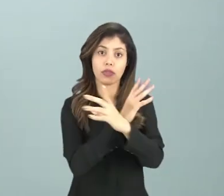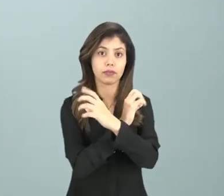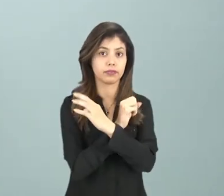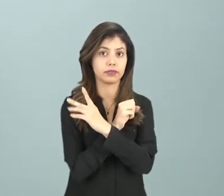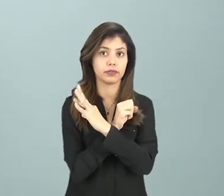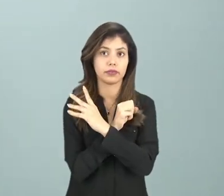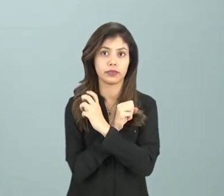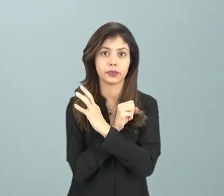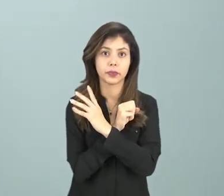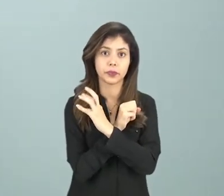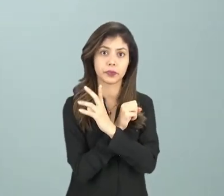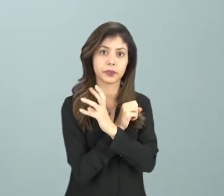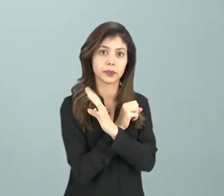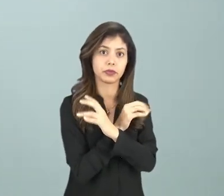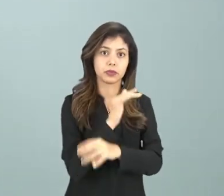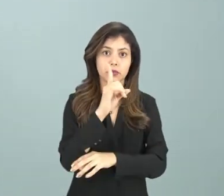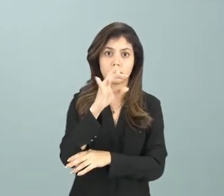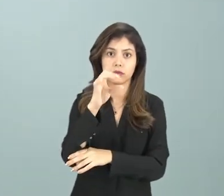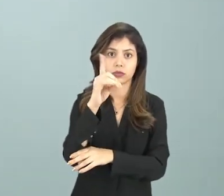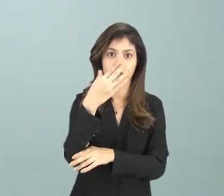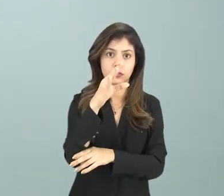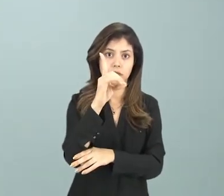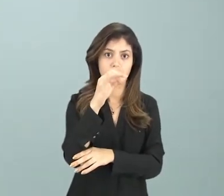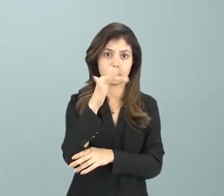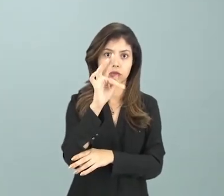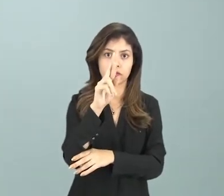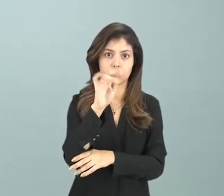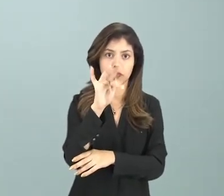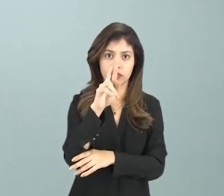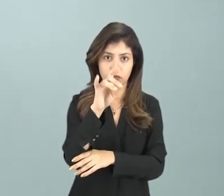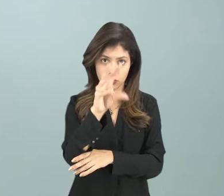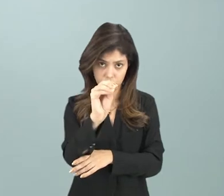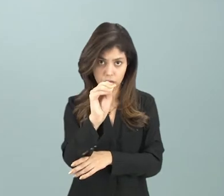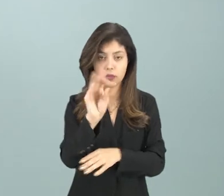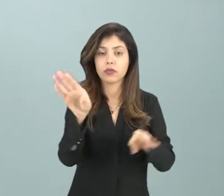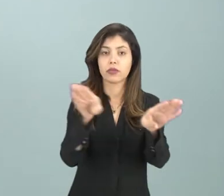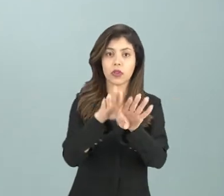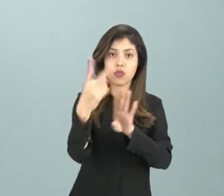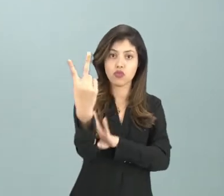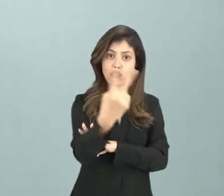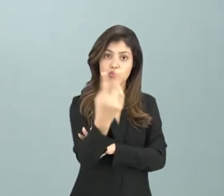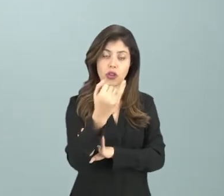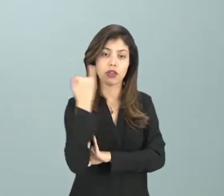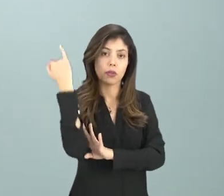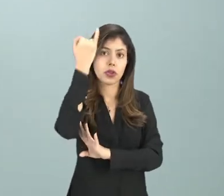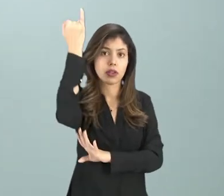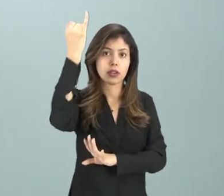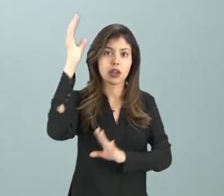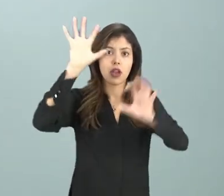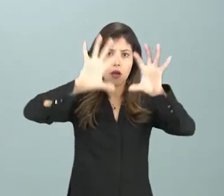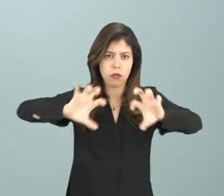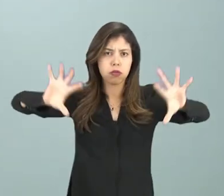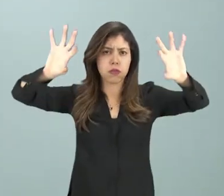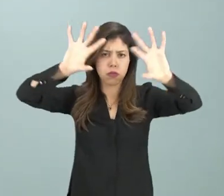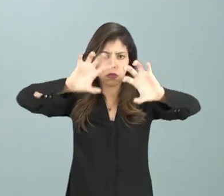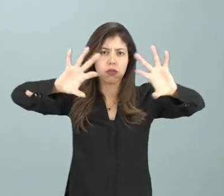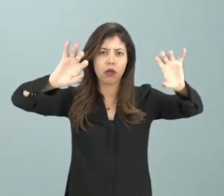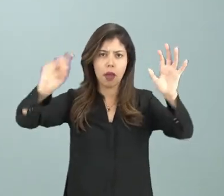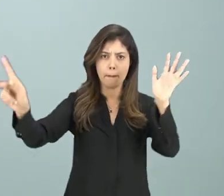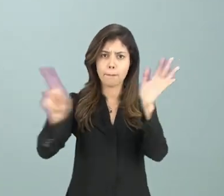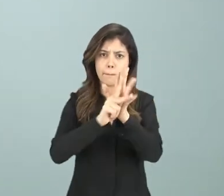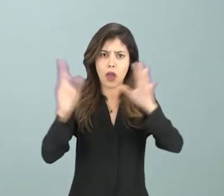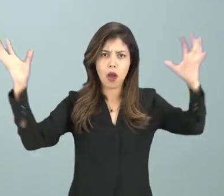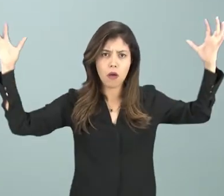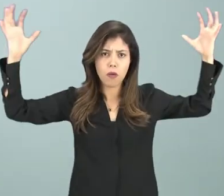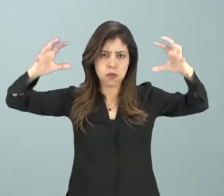Que nós conhecemos como o ácido sulfúrico e ácido nítrico são os dois principais gases contribuintes